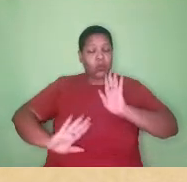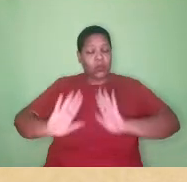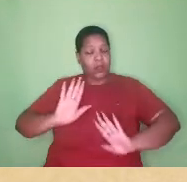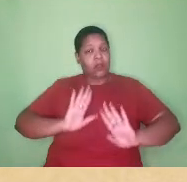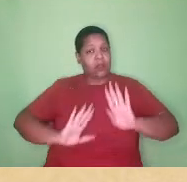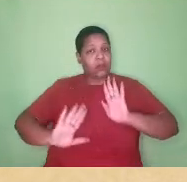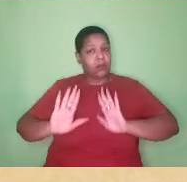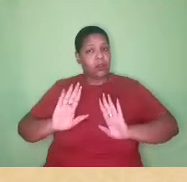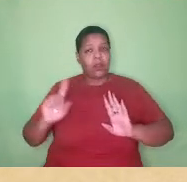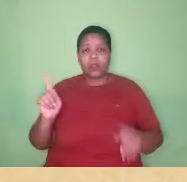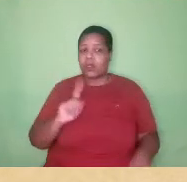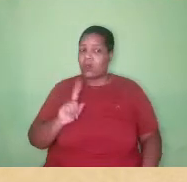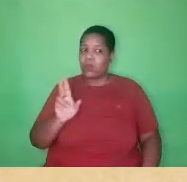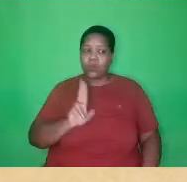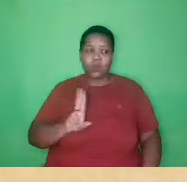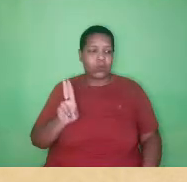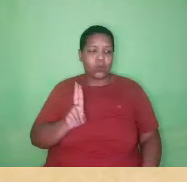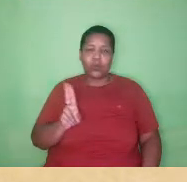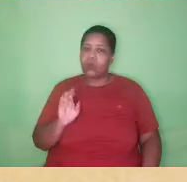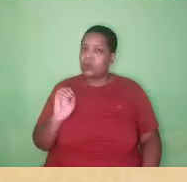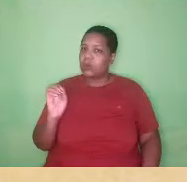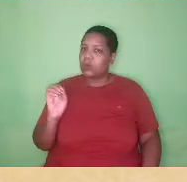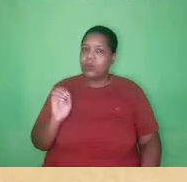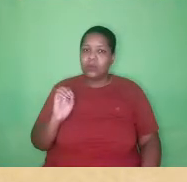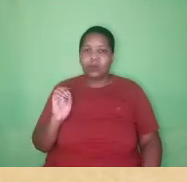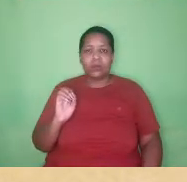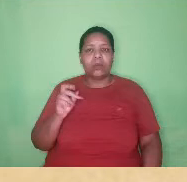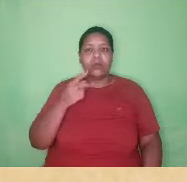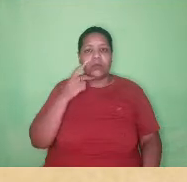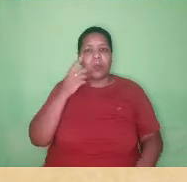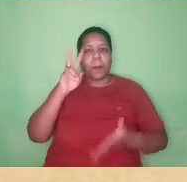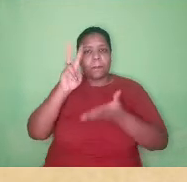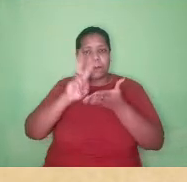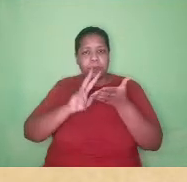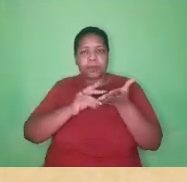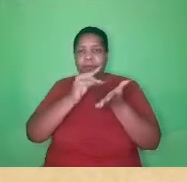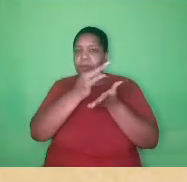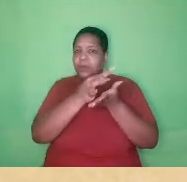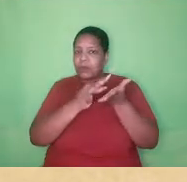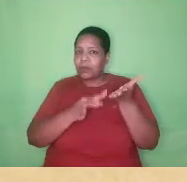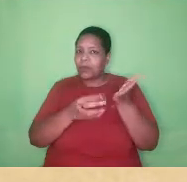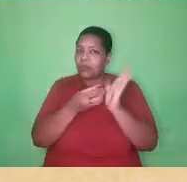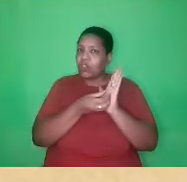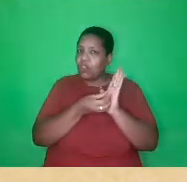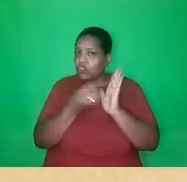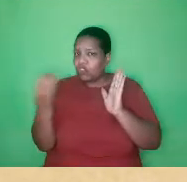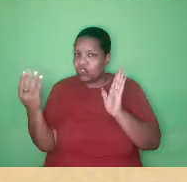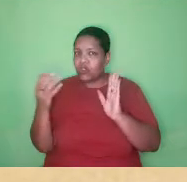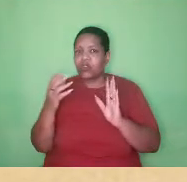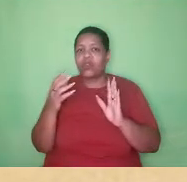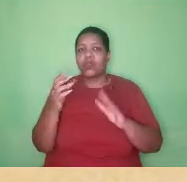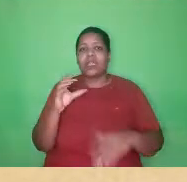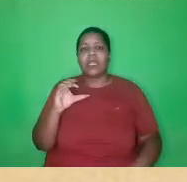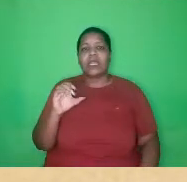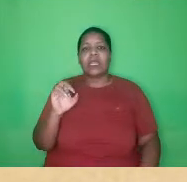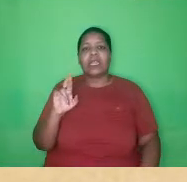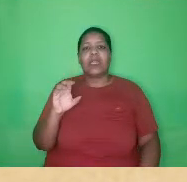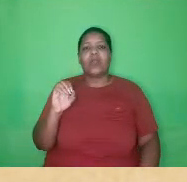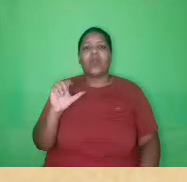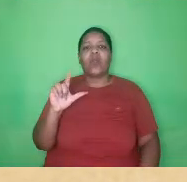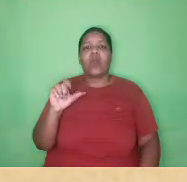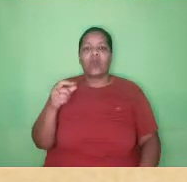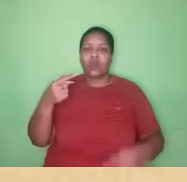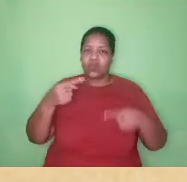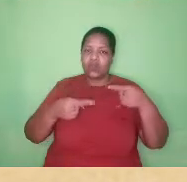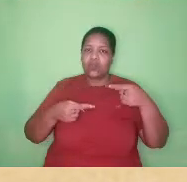uso mais essa expressão. E qualquer texto que eu estou revisitando, eu tiro a palavra crioulo, porque, se a gente pode vir a discutir,